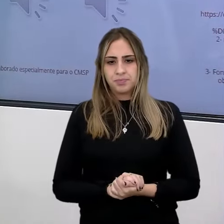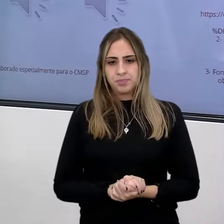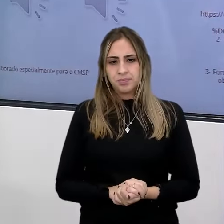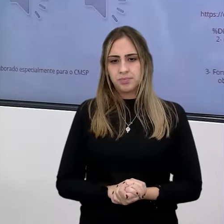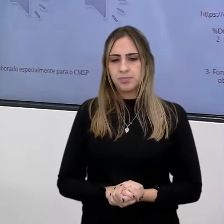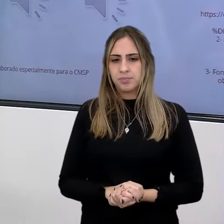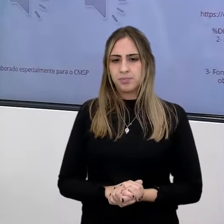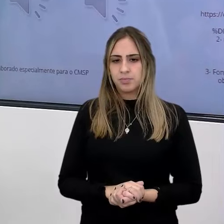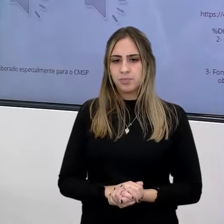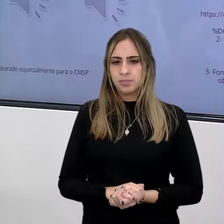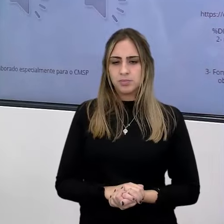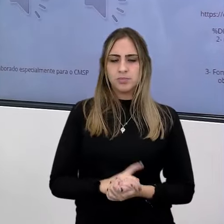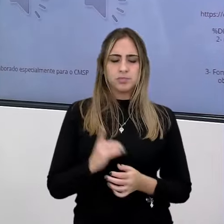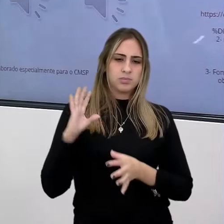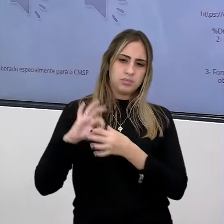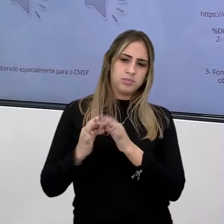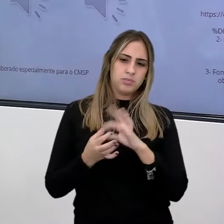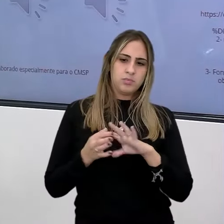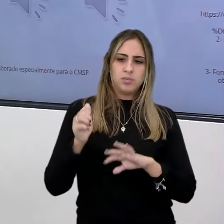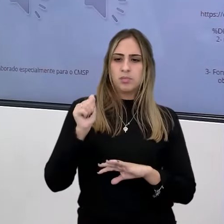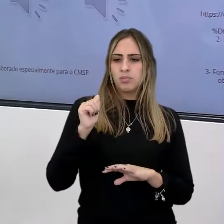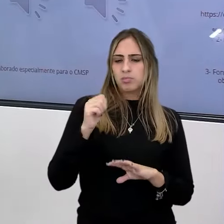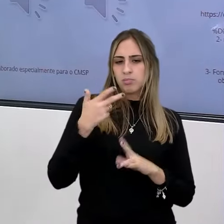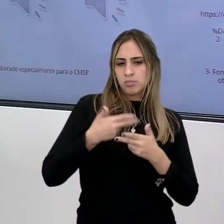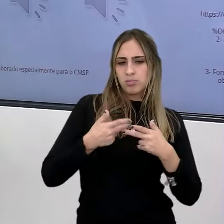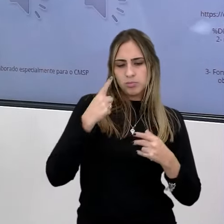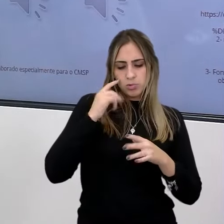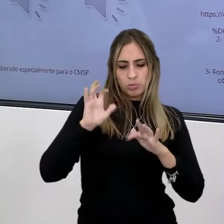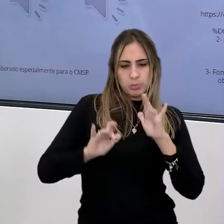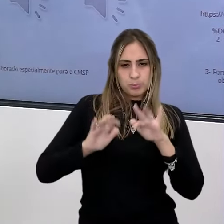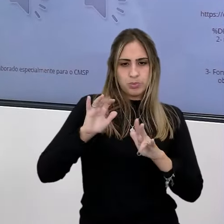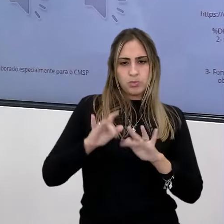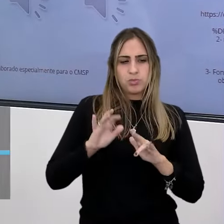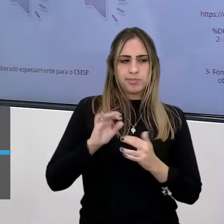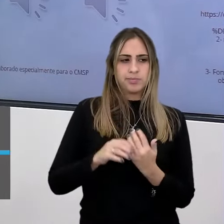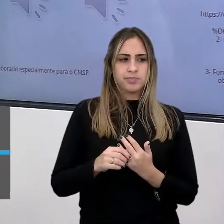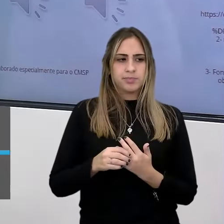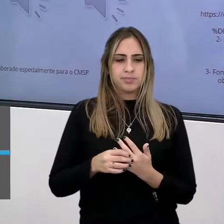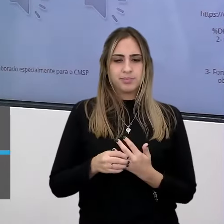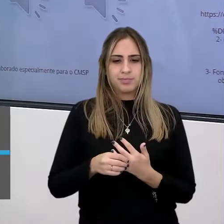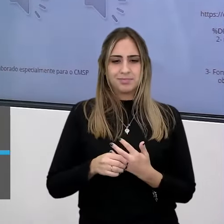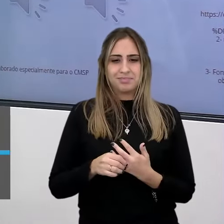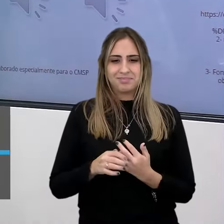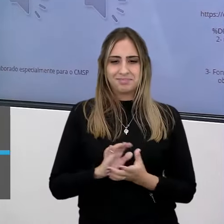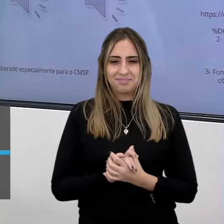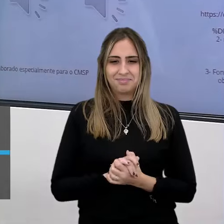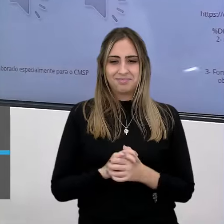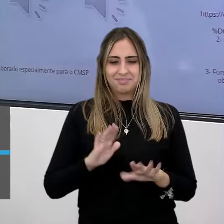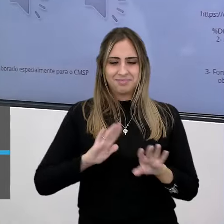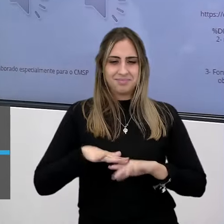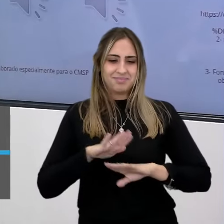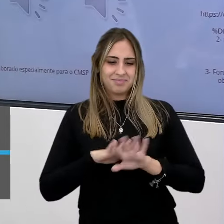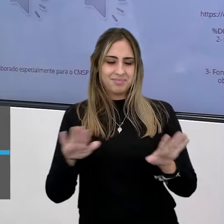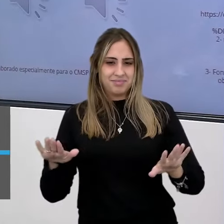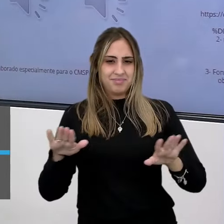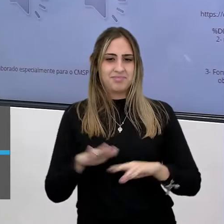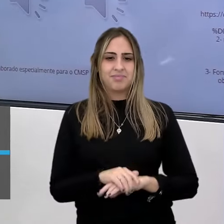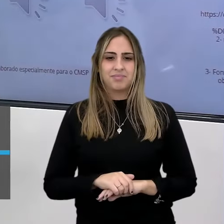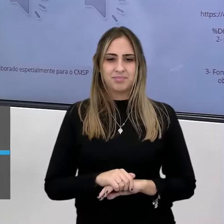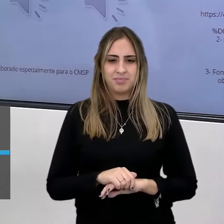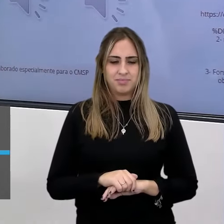então uma composição os acordes são bem sobre sobre não é o caminho sou mais agradável do seu